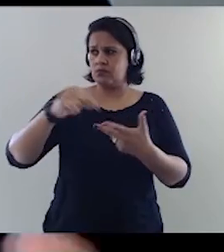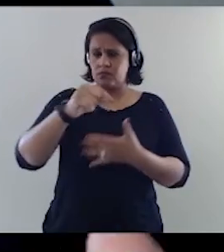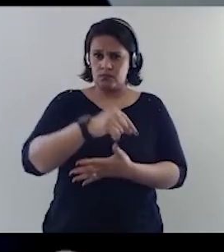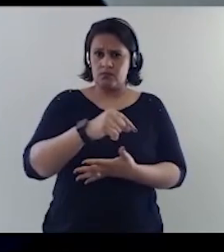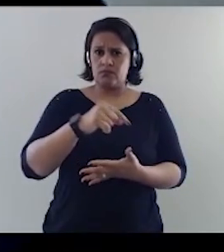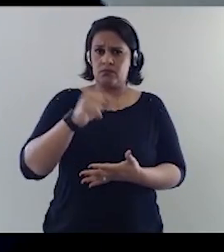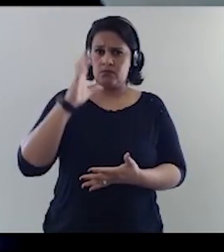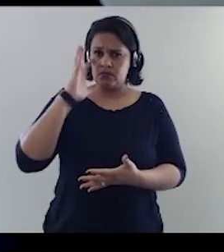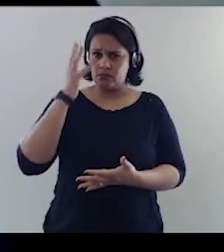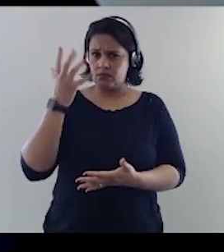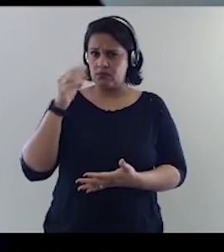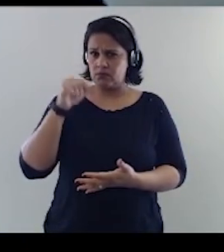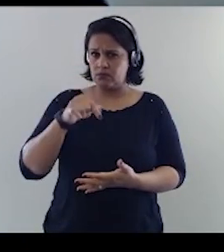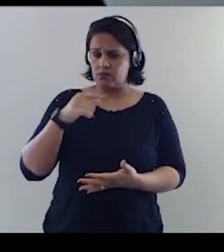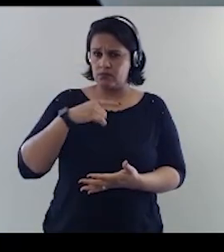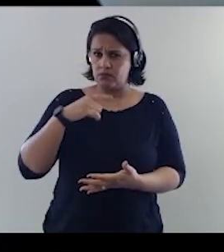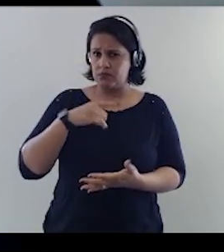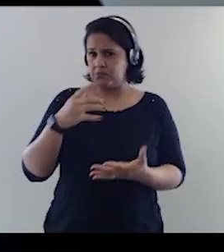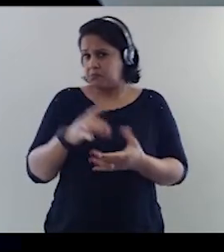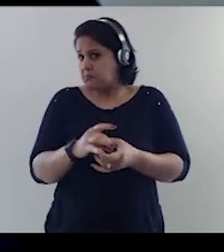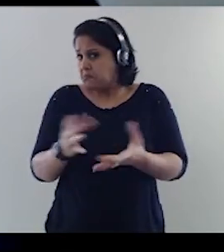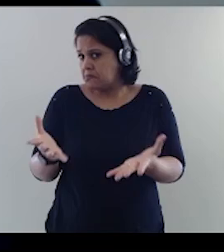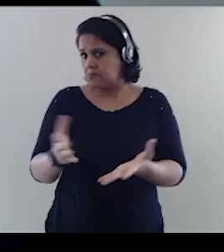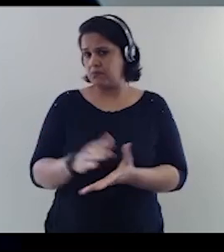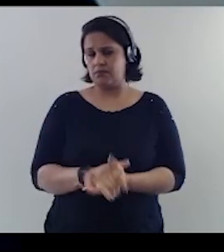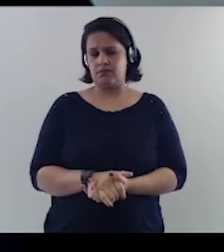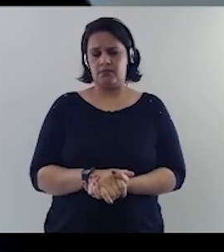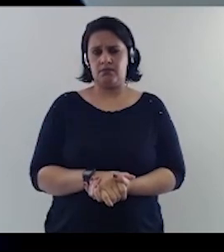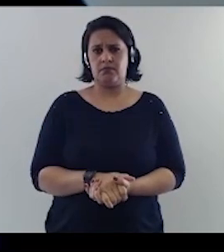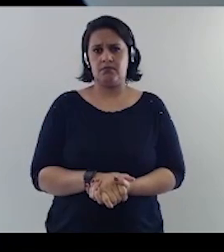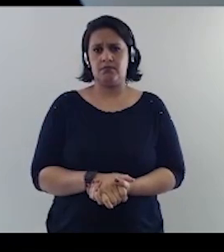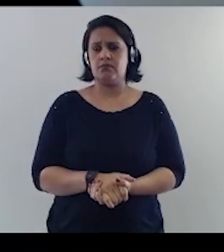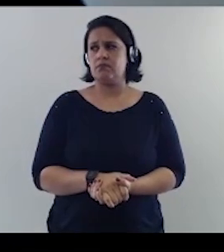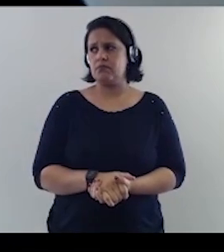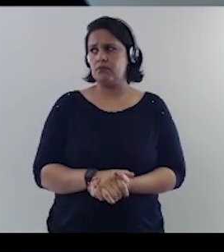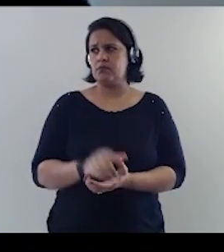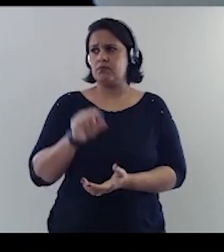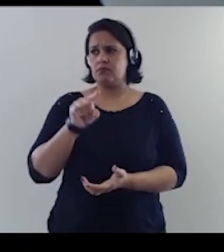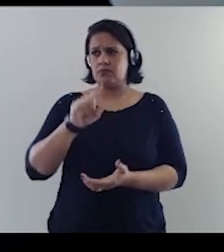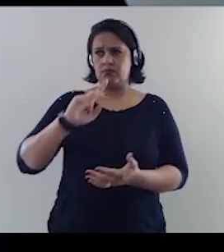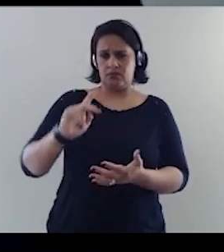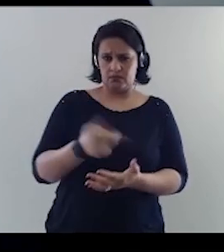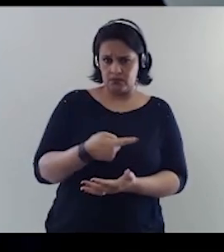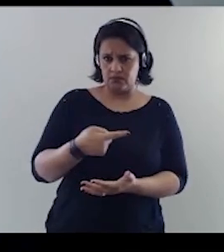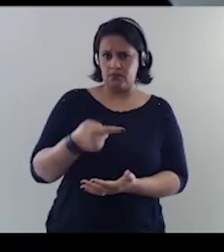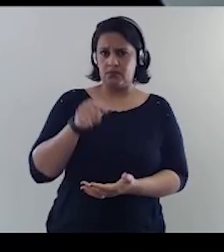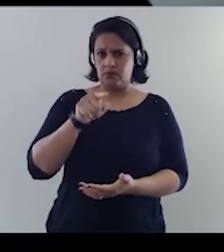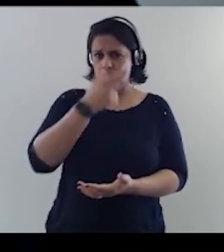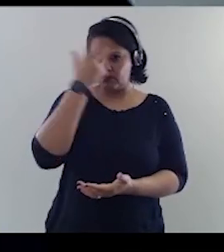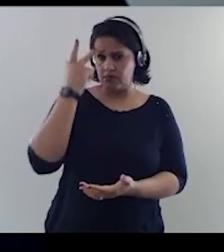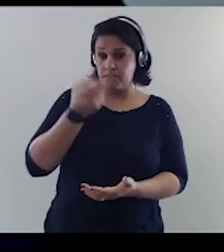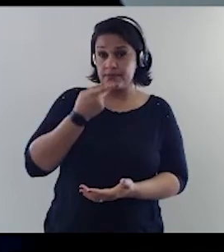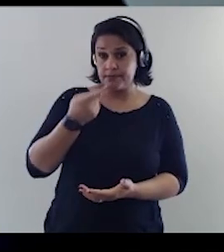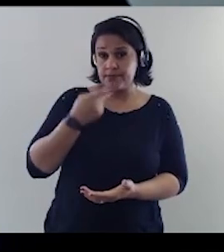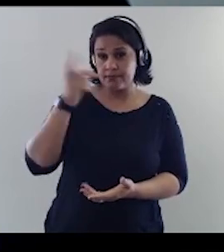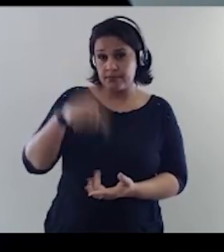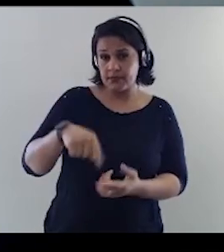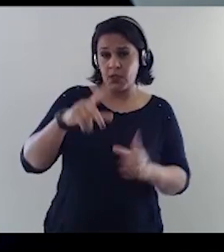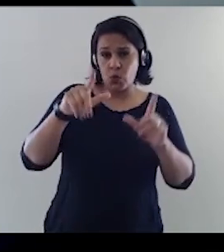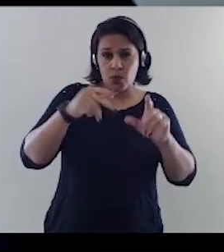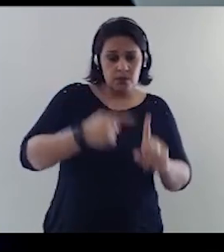decisão que eles, de alguma forma, concebem. Isso cria aquilo que alguns chamaram um